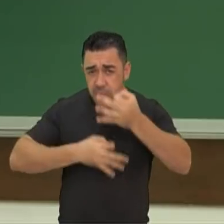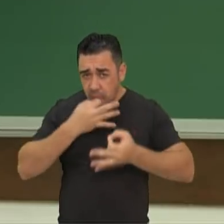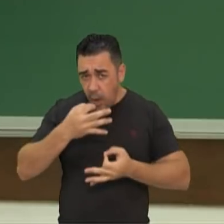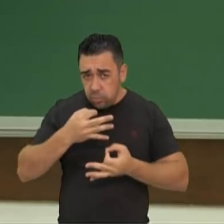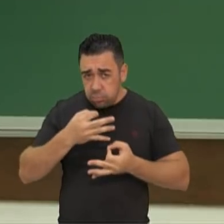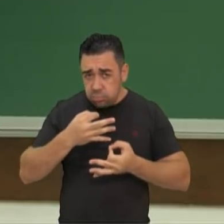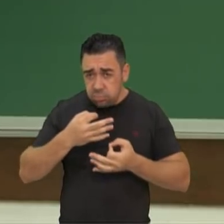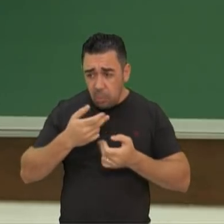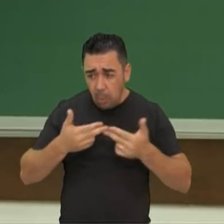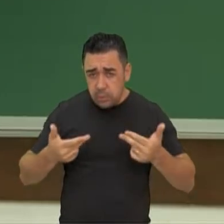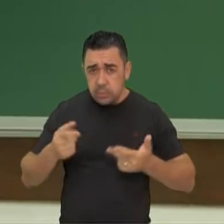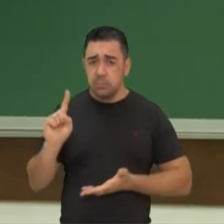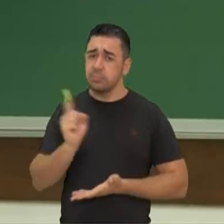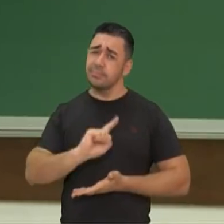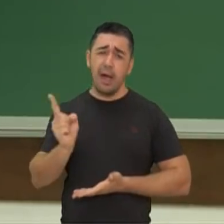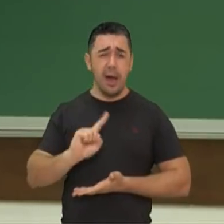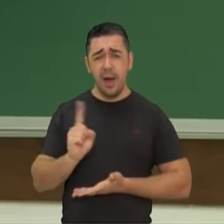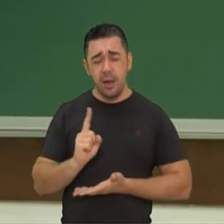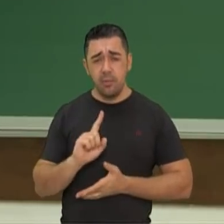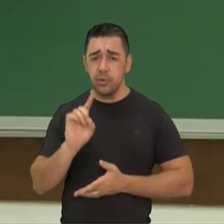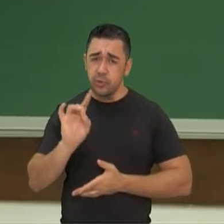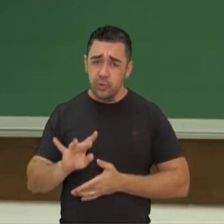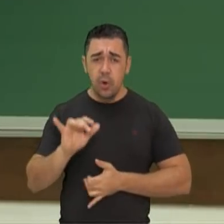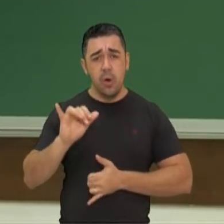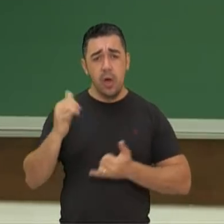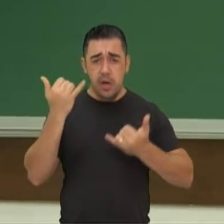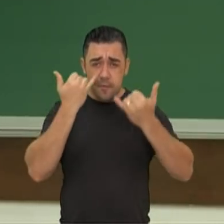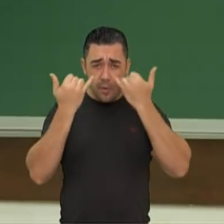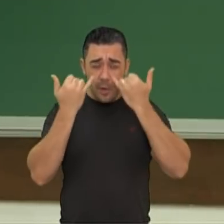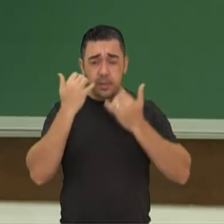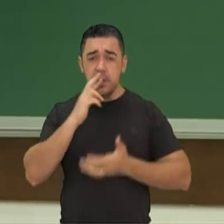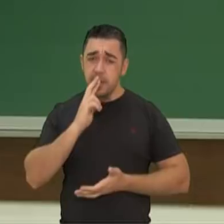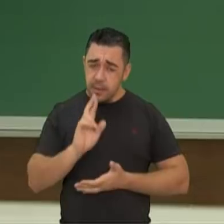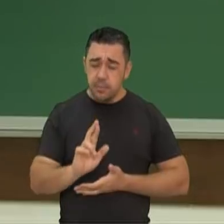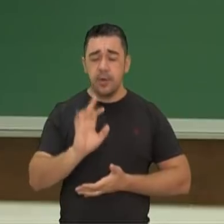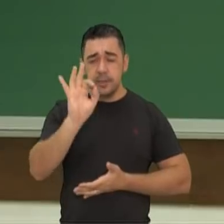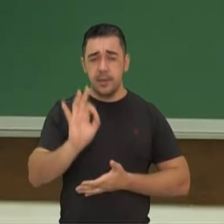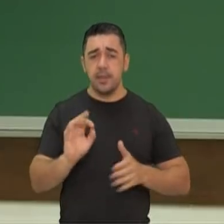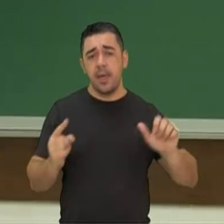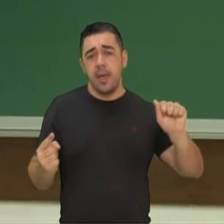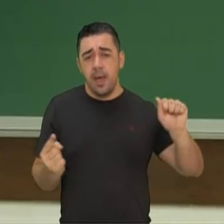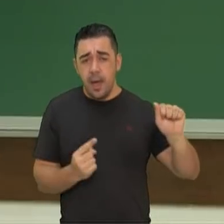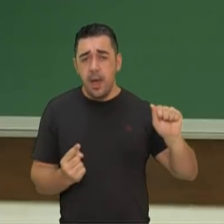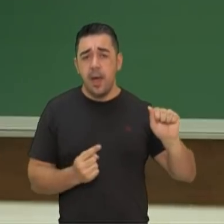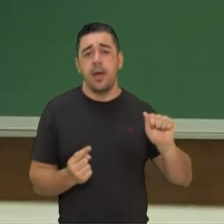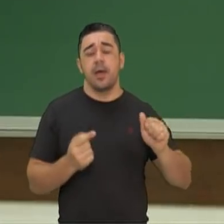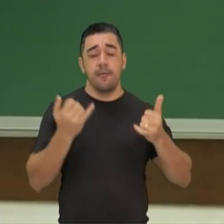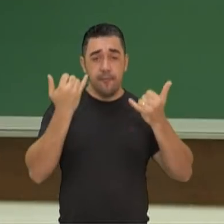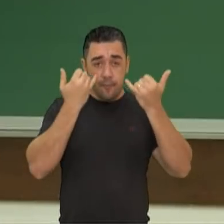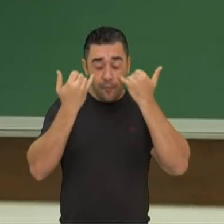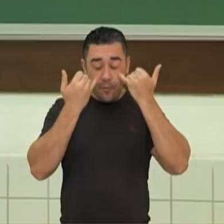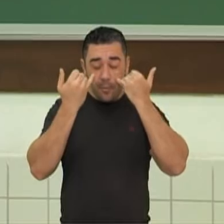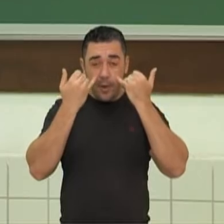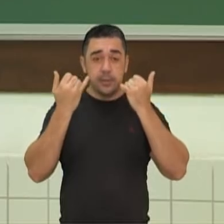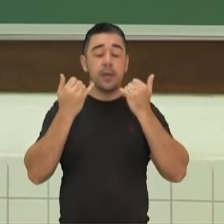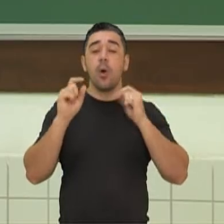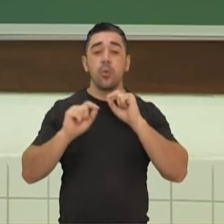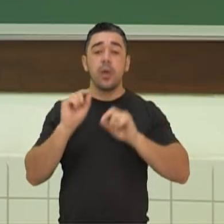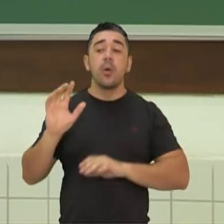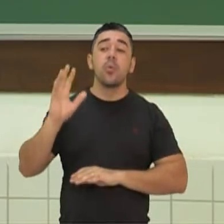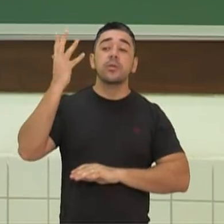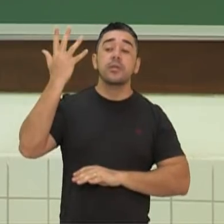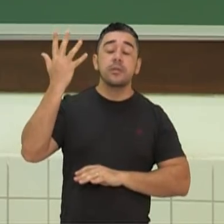vista, uma opinião, não é nada disso, tá? Então a resposta correta é a letra A, informar o leitor sobre